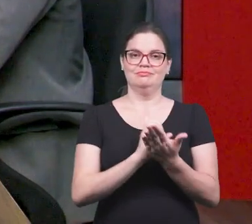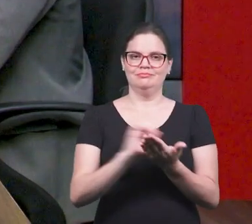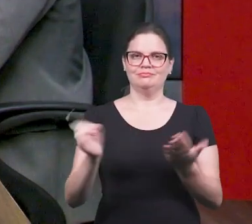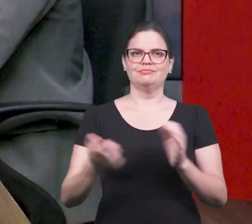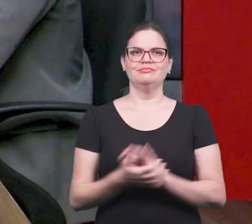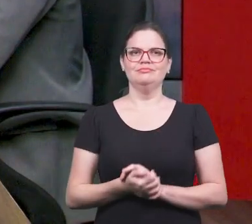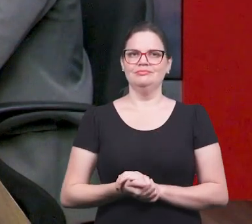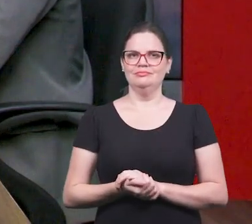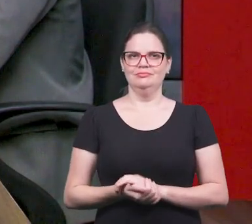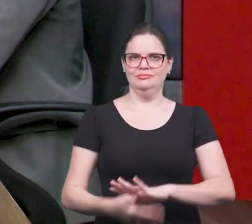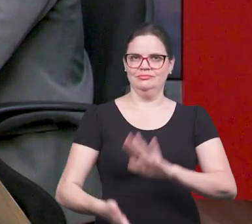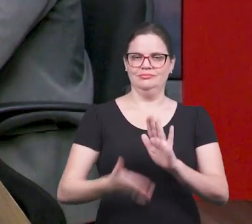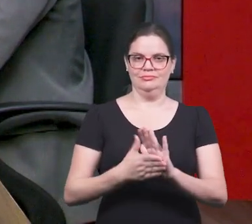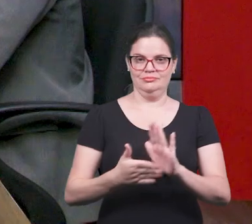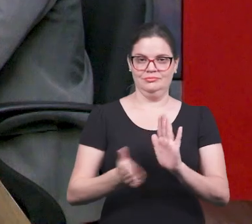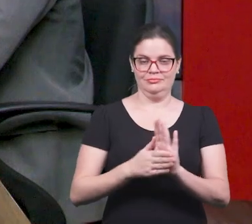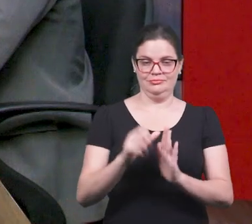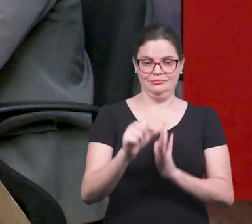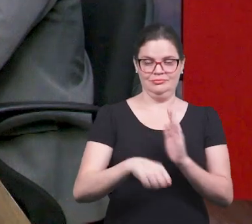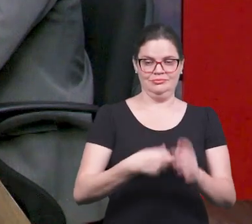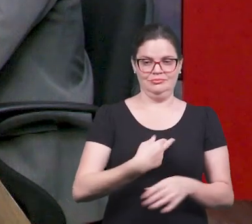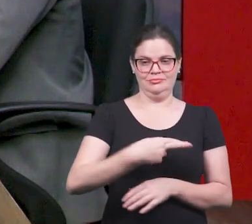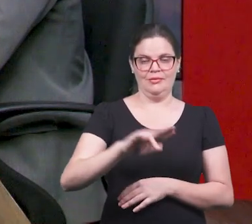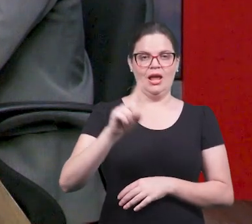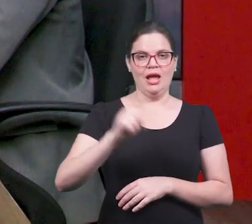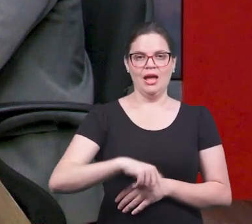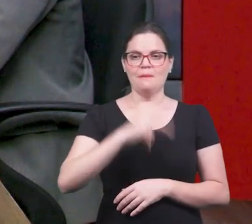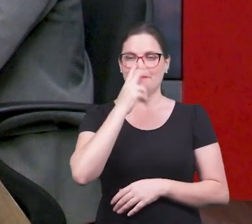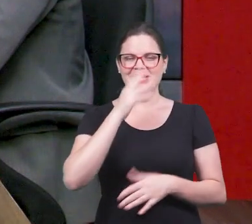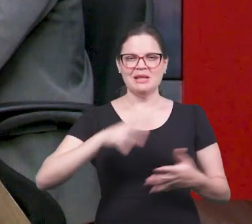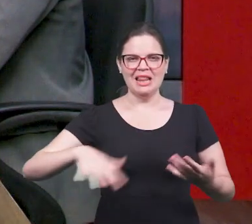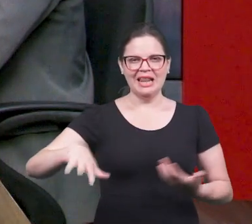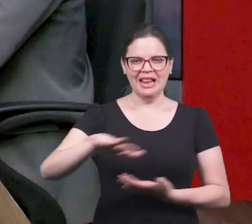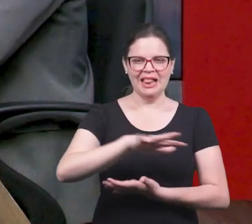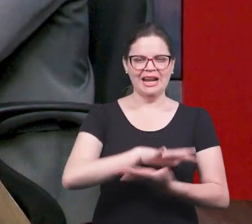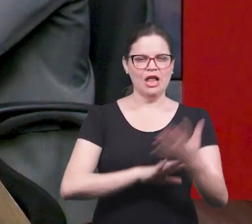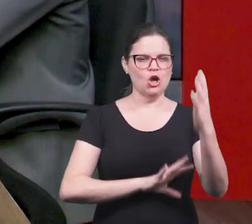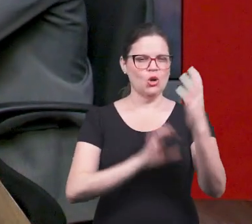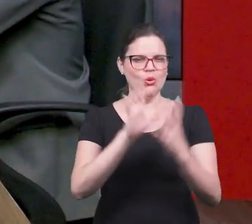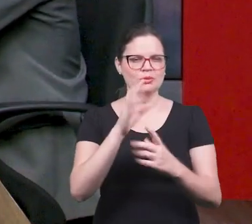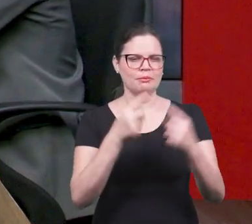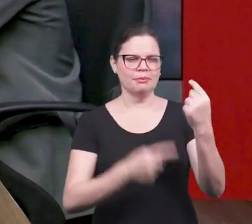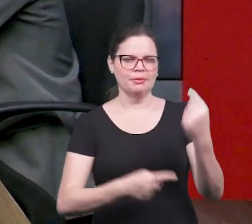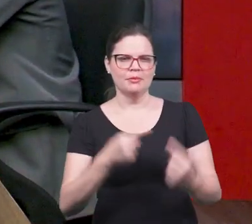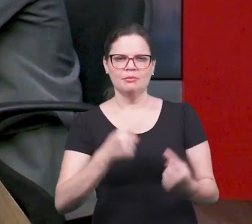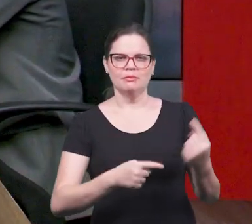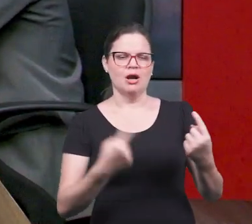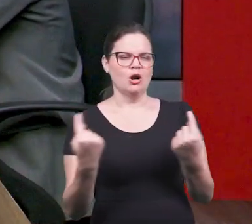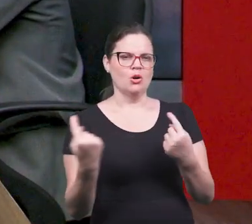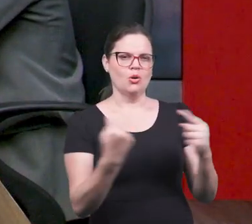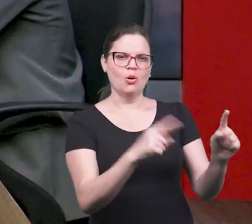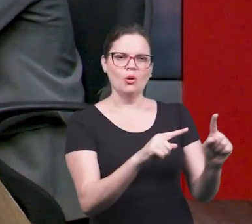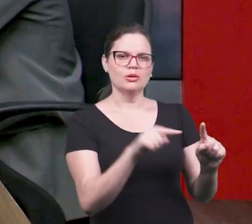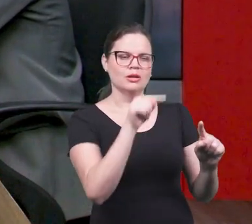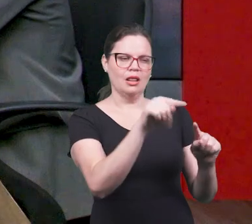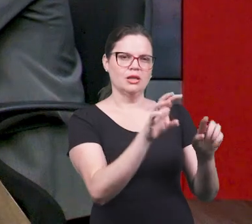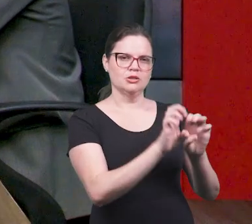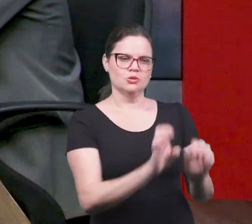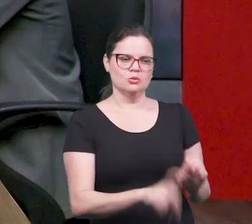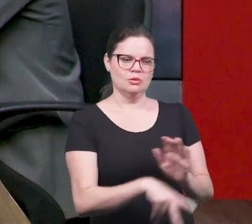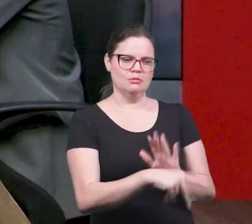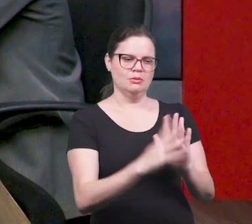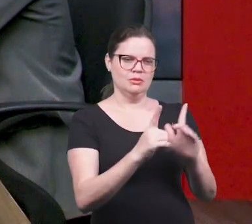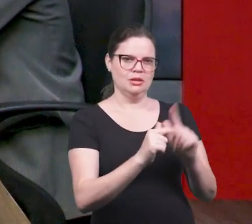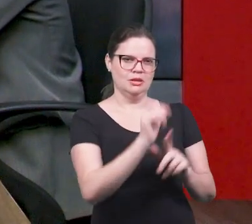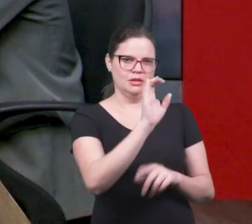Reforma não foi um movimento de se contrapor a uma estrutura religiosa, mas